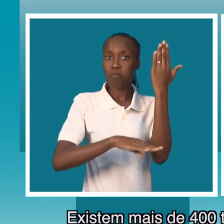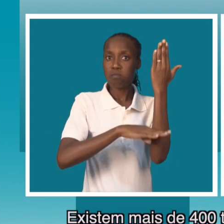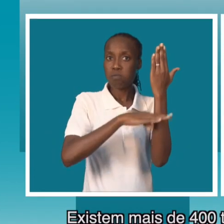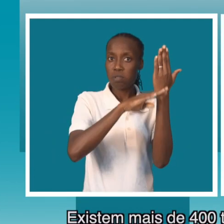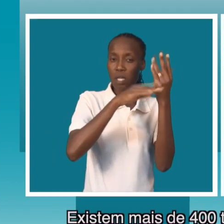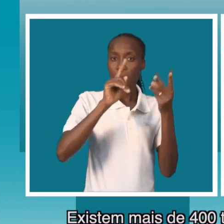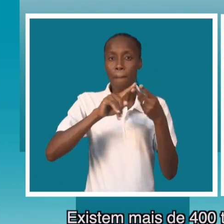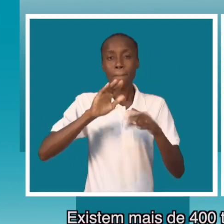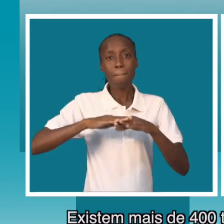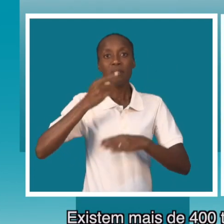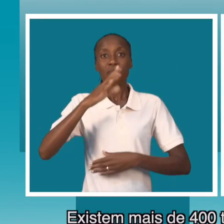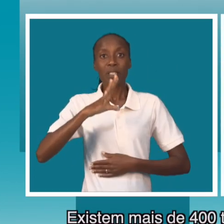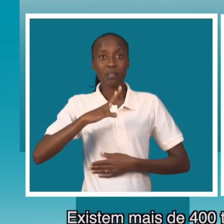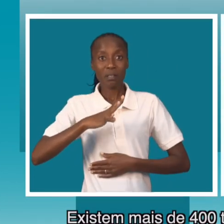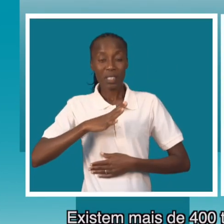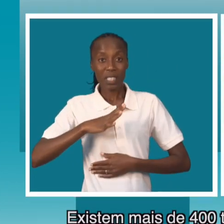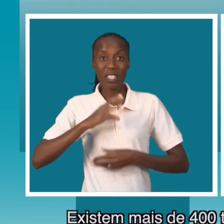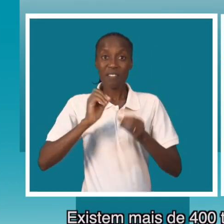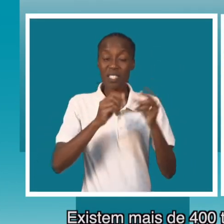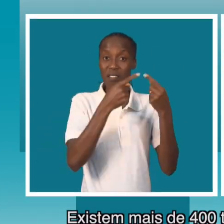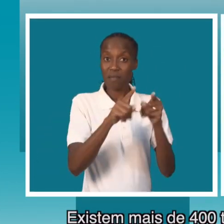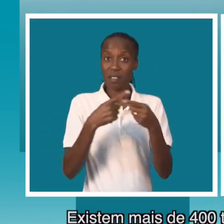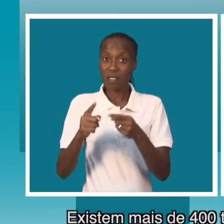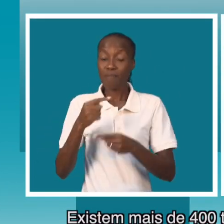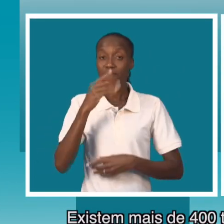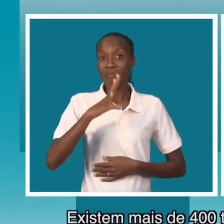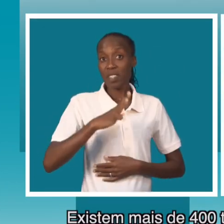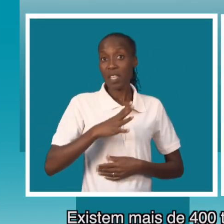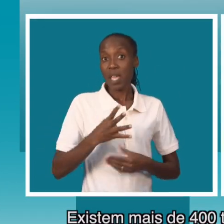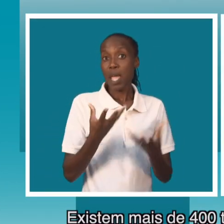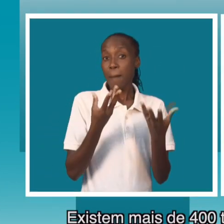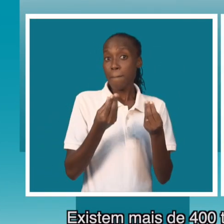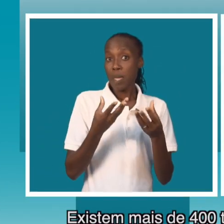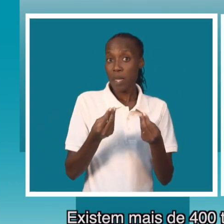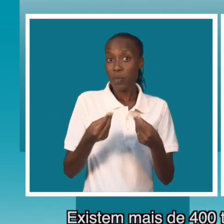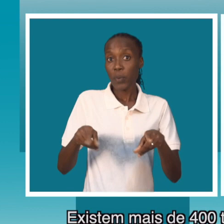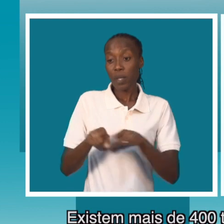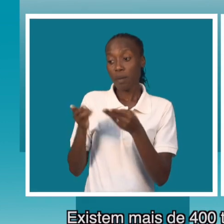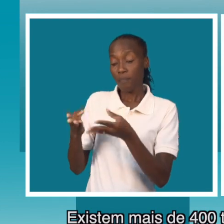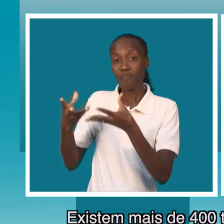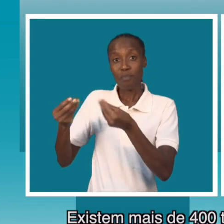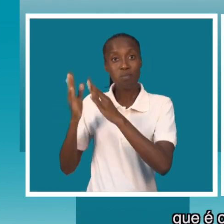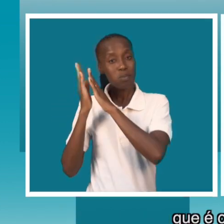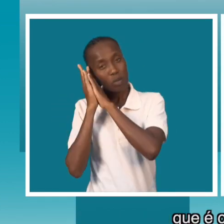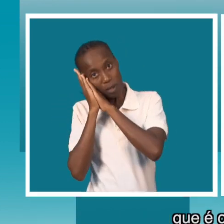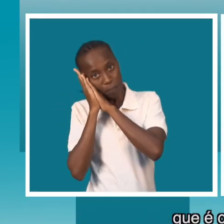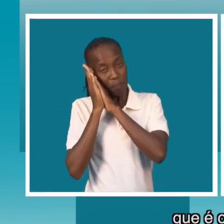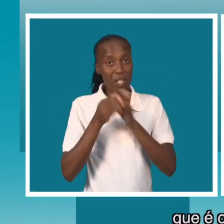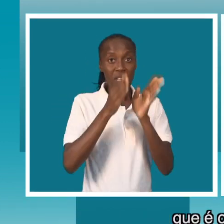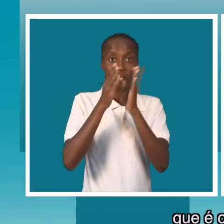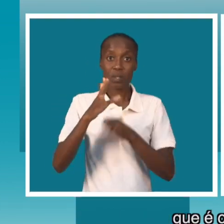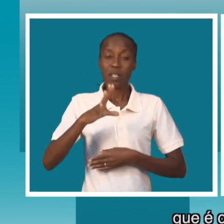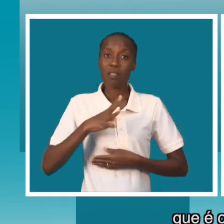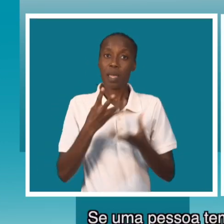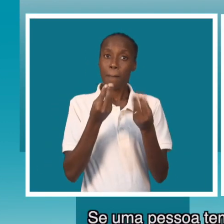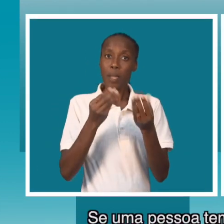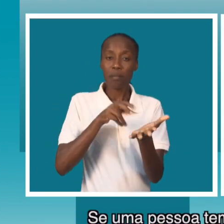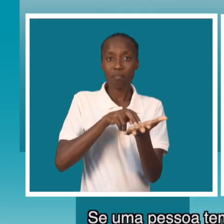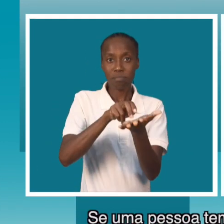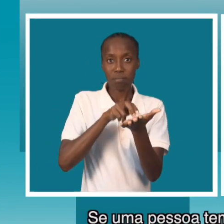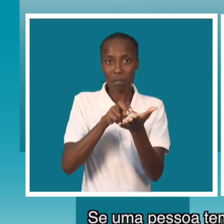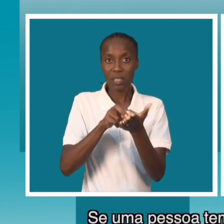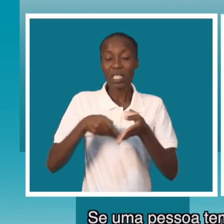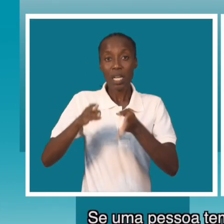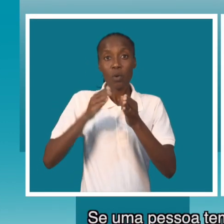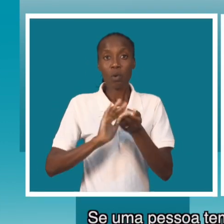fobias, desde as mais comuns, como o medo de alturas, às mais exóticas, como a clinofobia, que é o medo da própria cama. Se